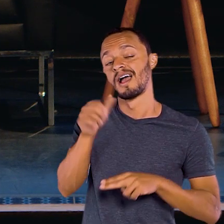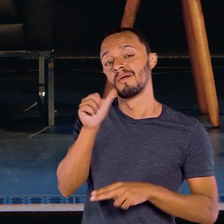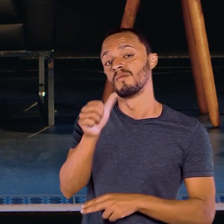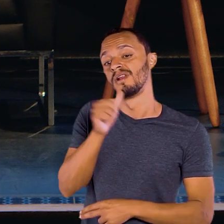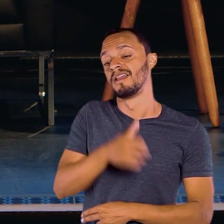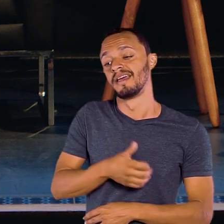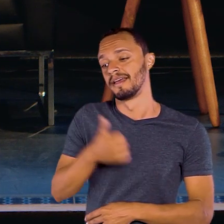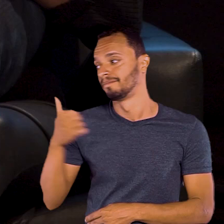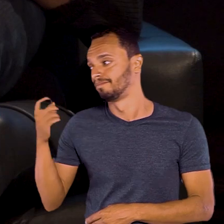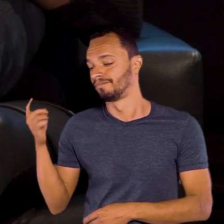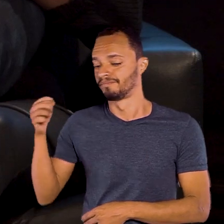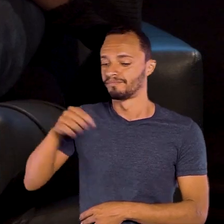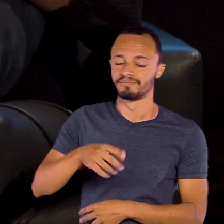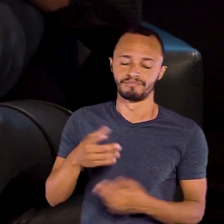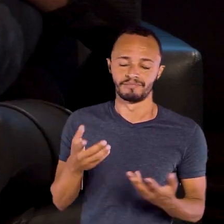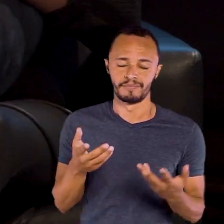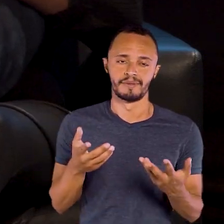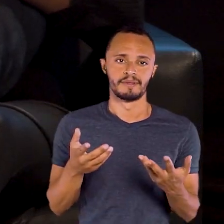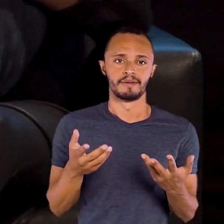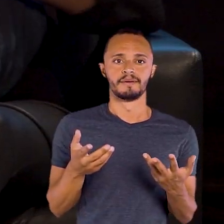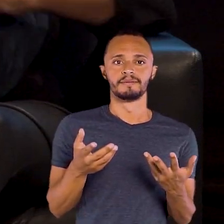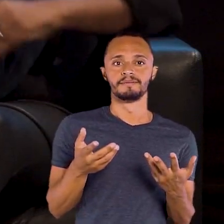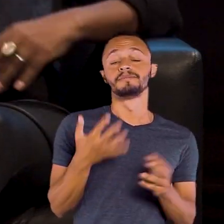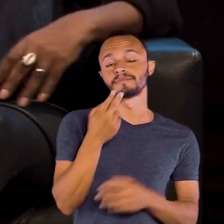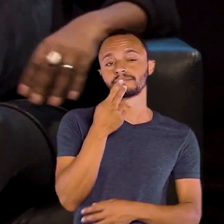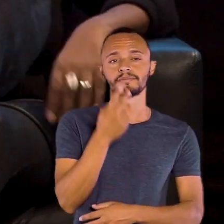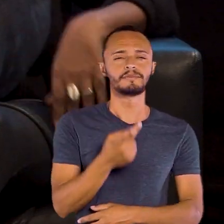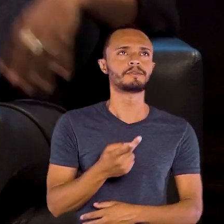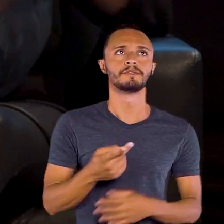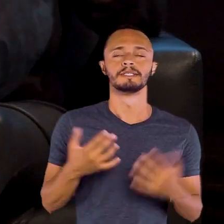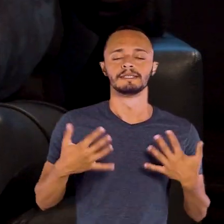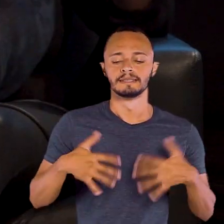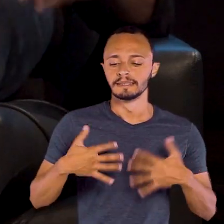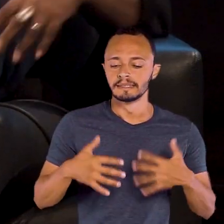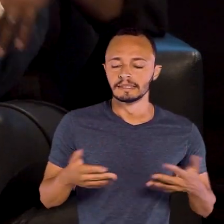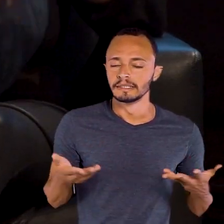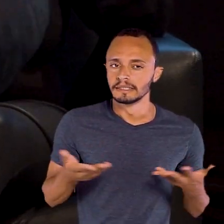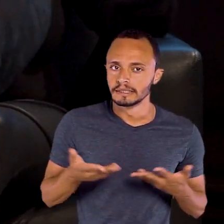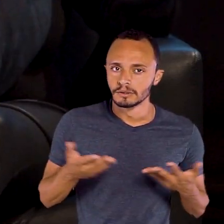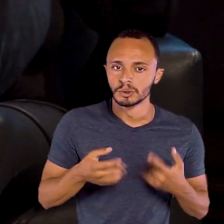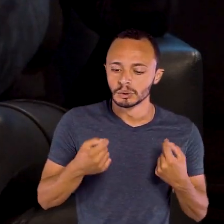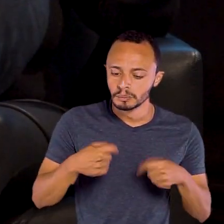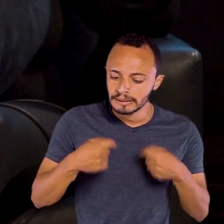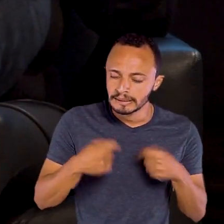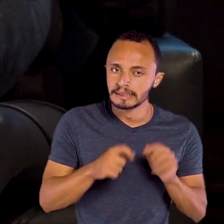né? A hora é agora, vamos falar sobre isso. E aí comecei a desenhar,